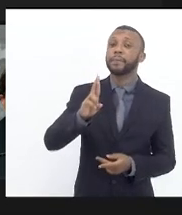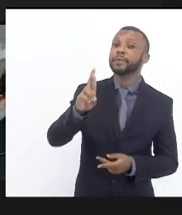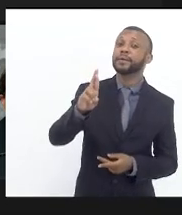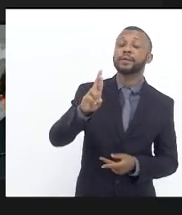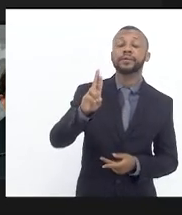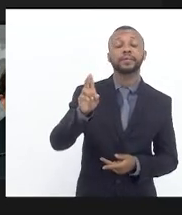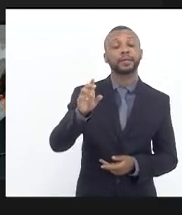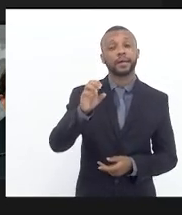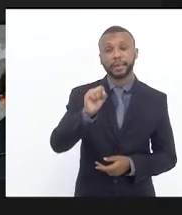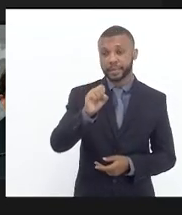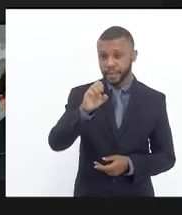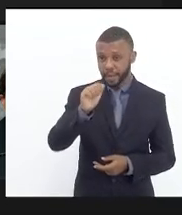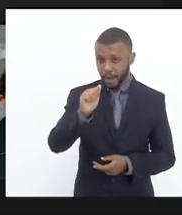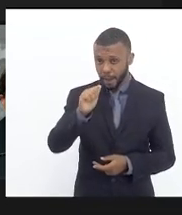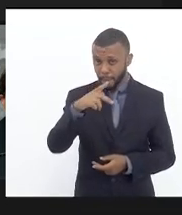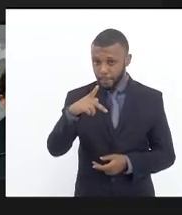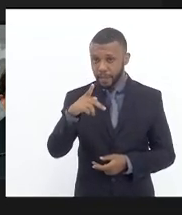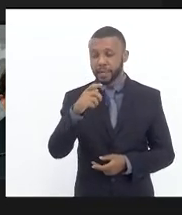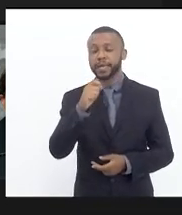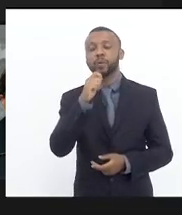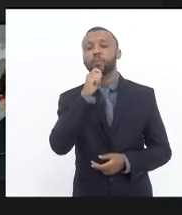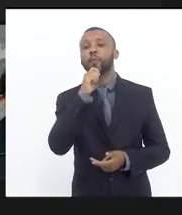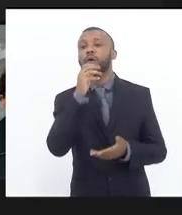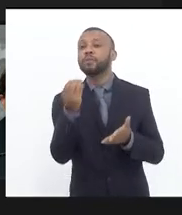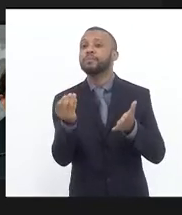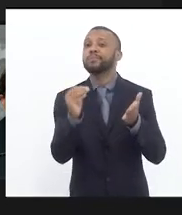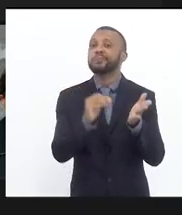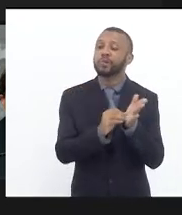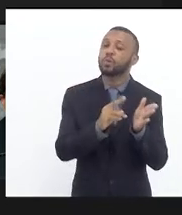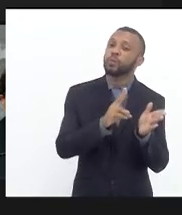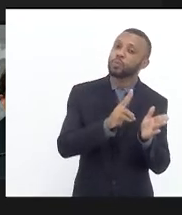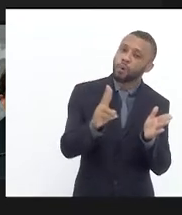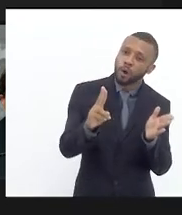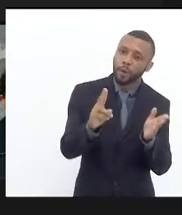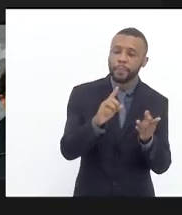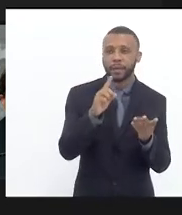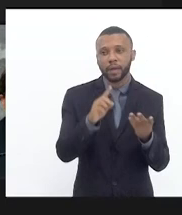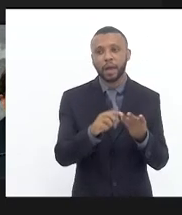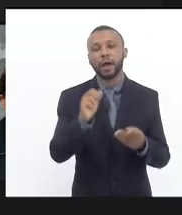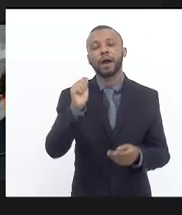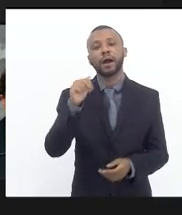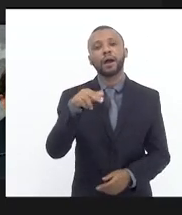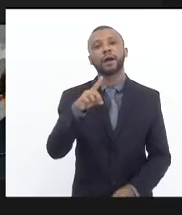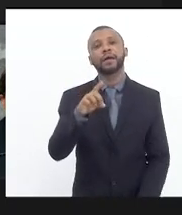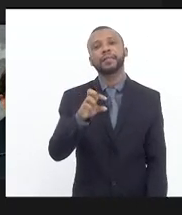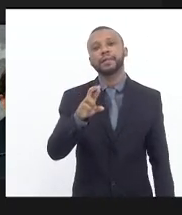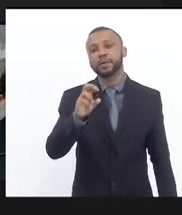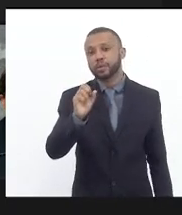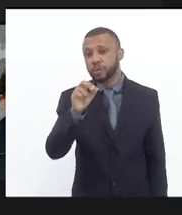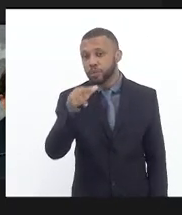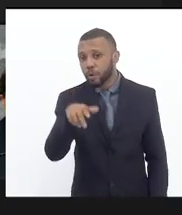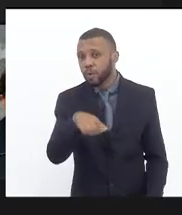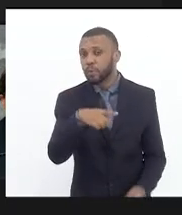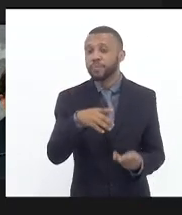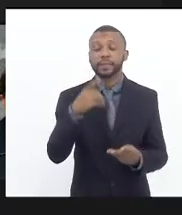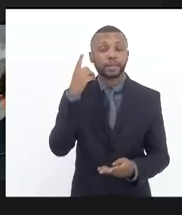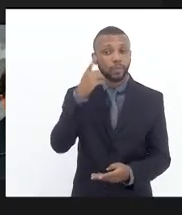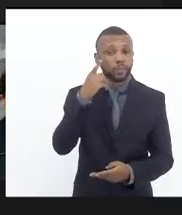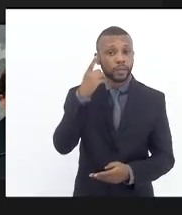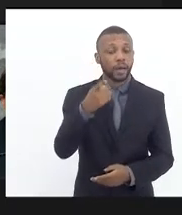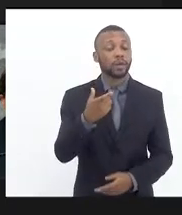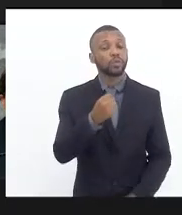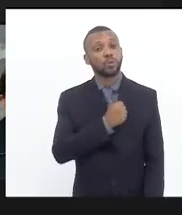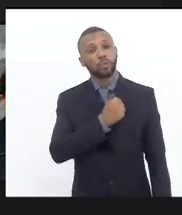SEAP que não colocou o nome aqui mas eu tô acompanhando Anderson Montese nosso Deputado Coronel Salema